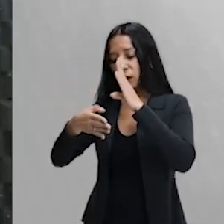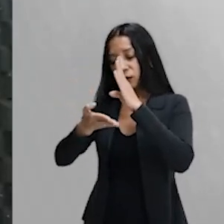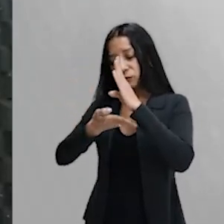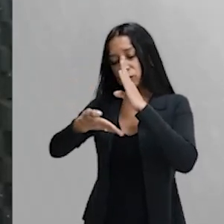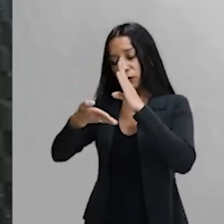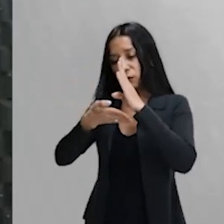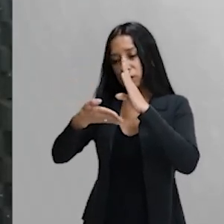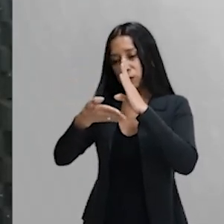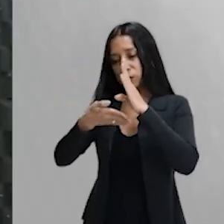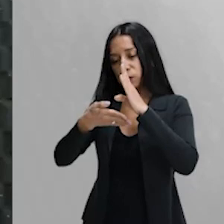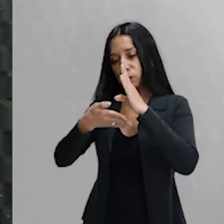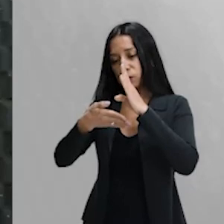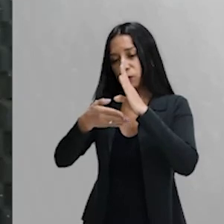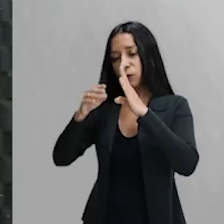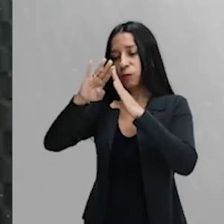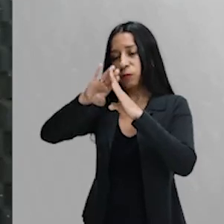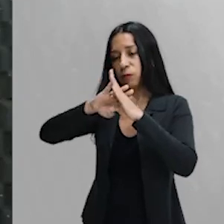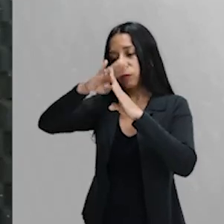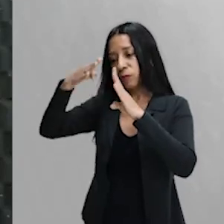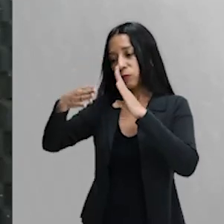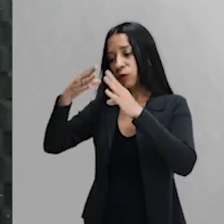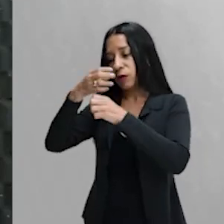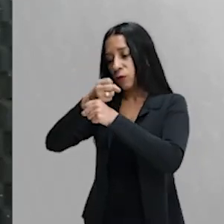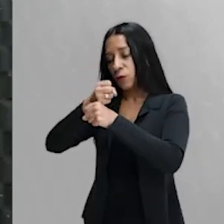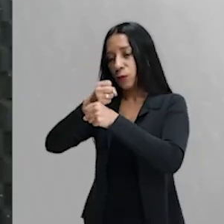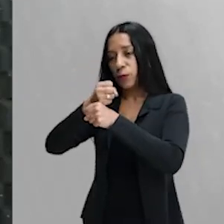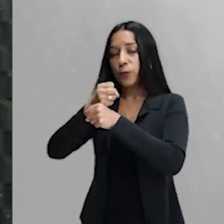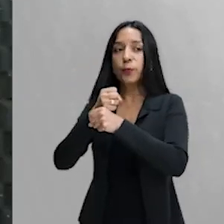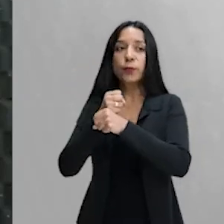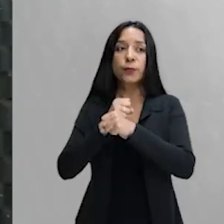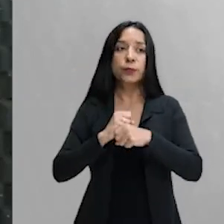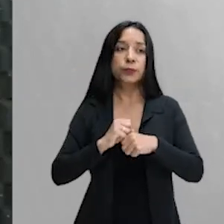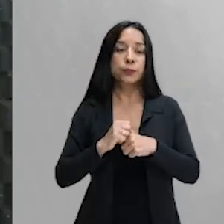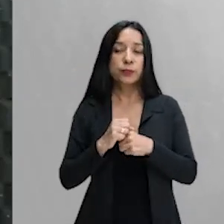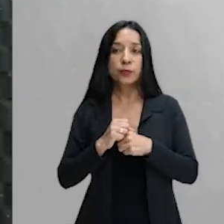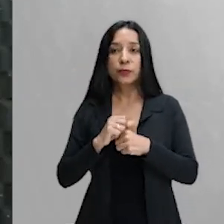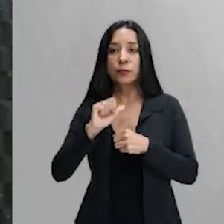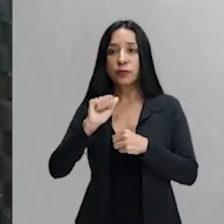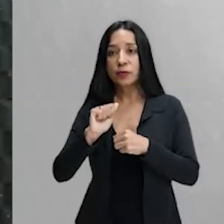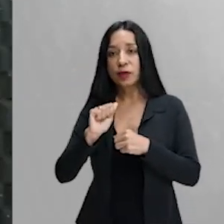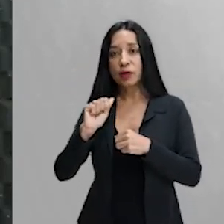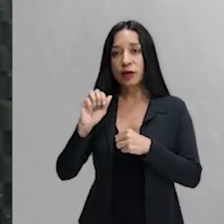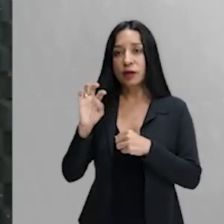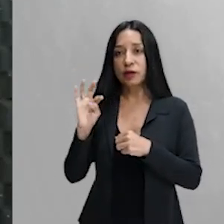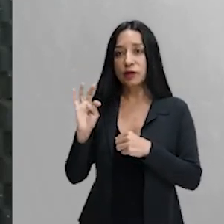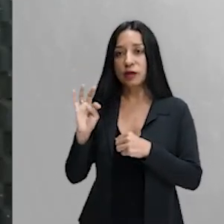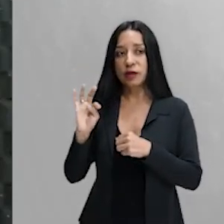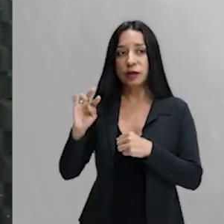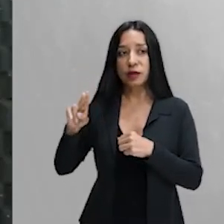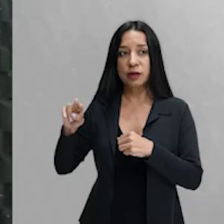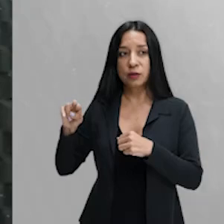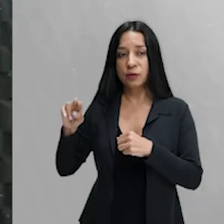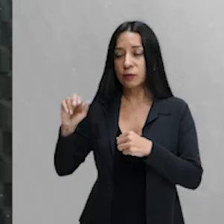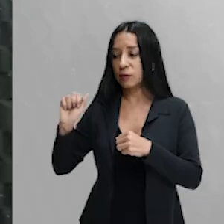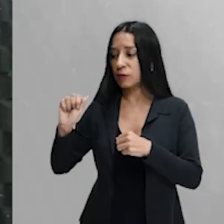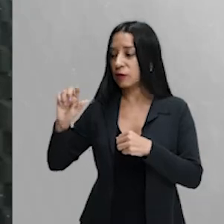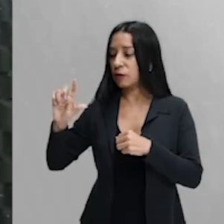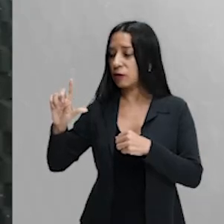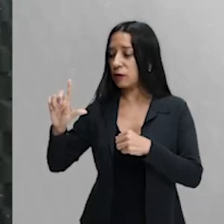total, chamar de AT, é igual à área lateral mais a área da